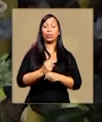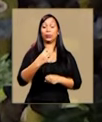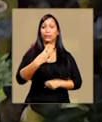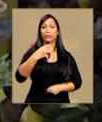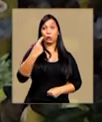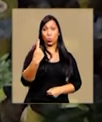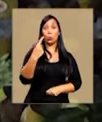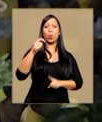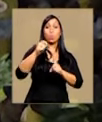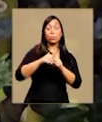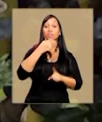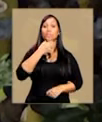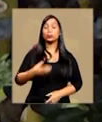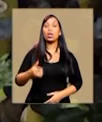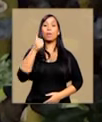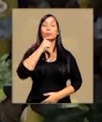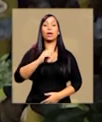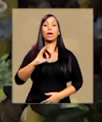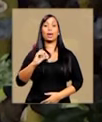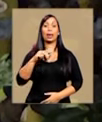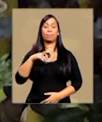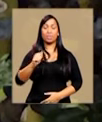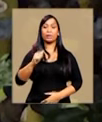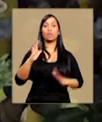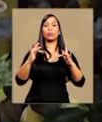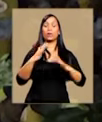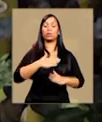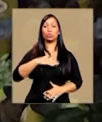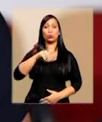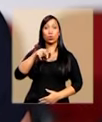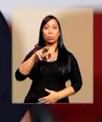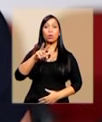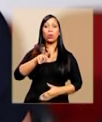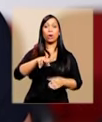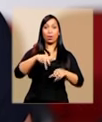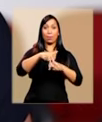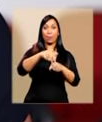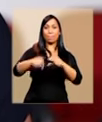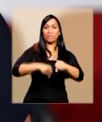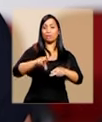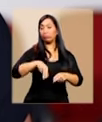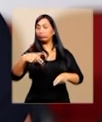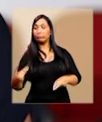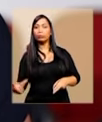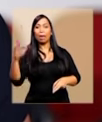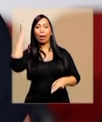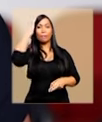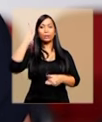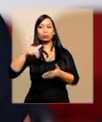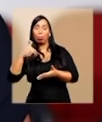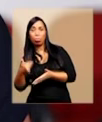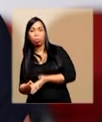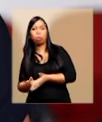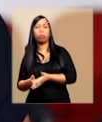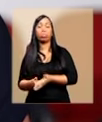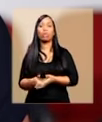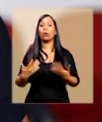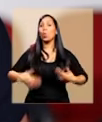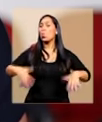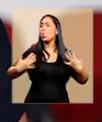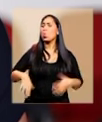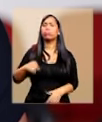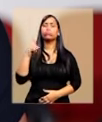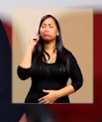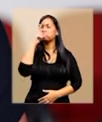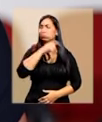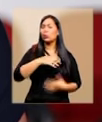dezembro, 31 de dezembro, a Camila, que era a namorada do meu irmão, caiu da bicicleta e bateu a cabeça no chão. Foi um